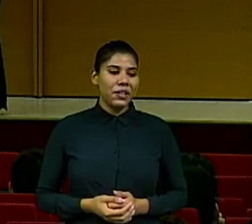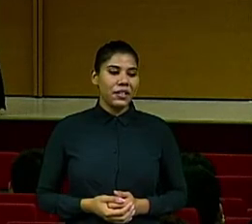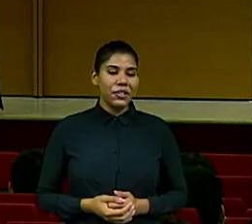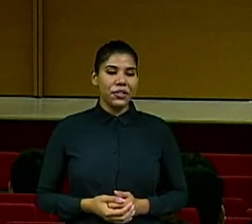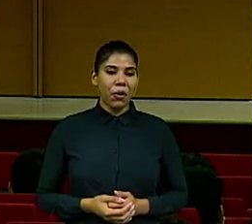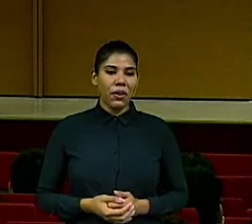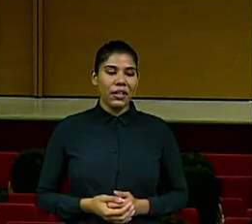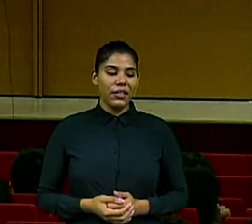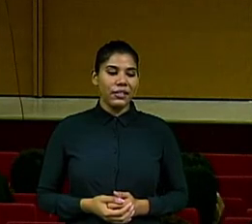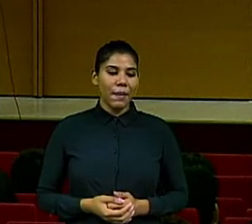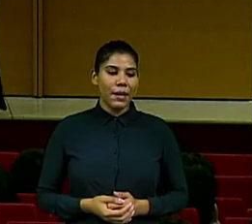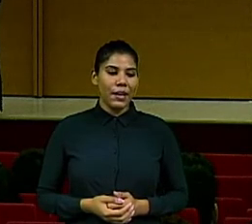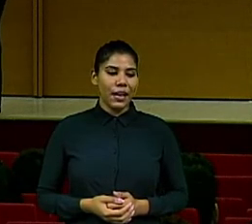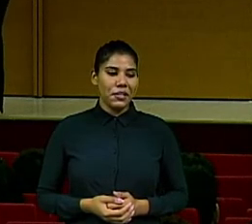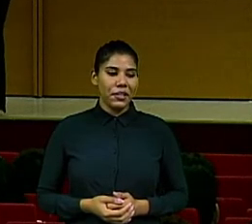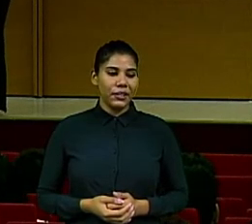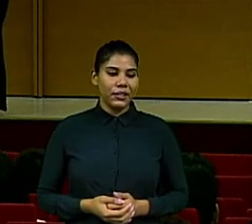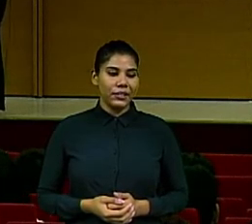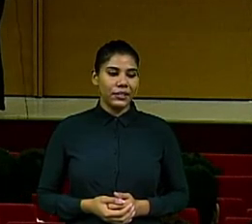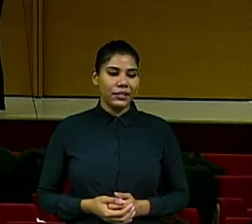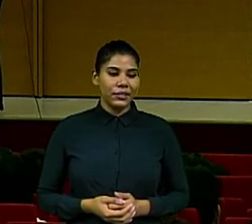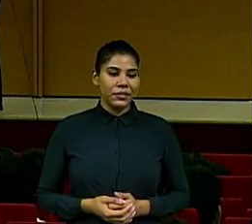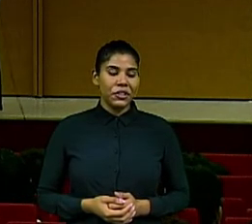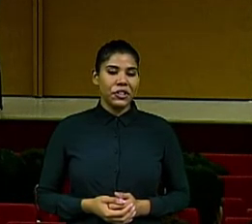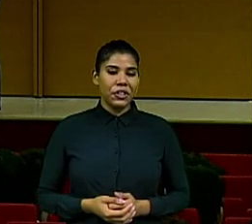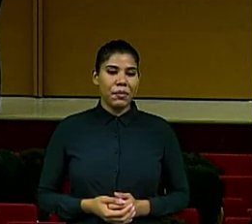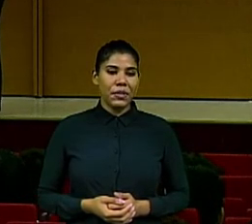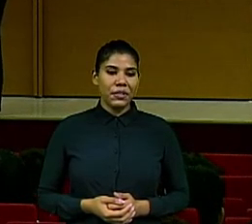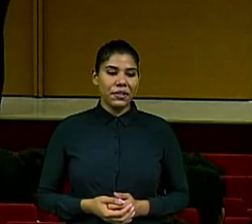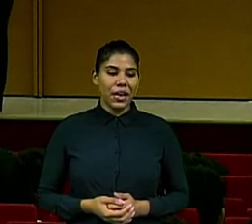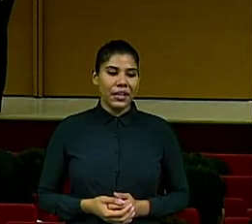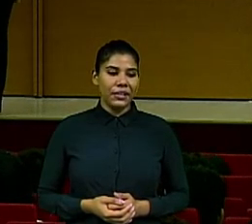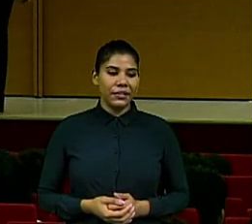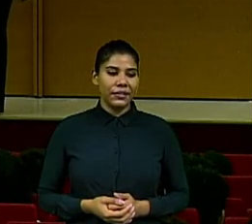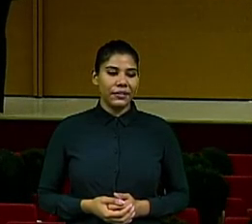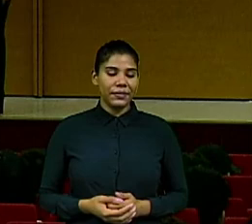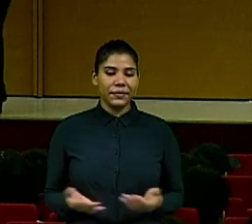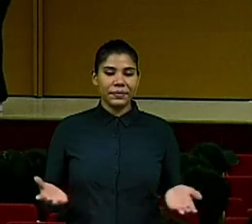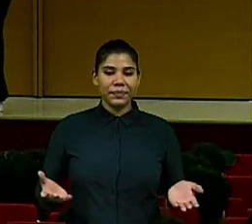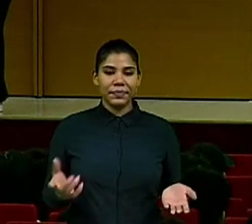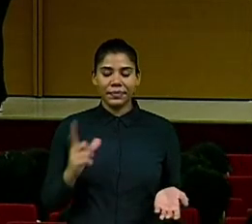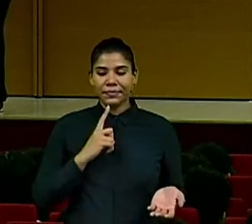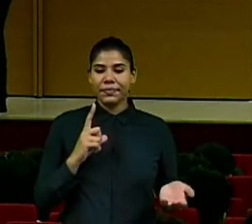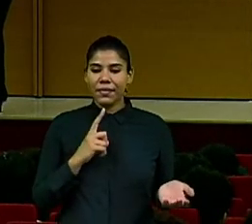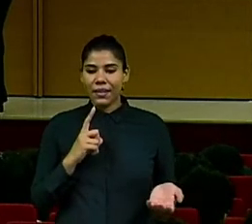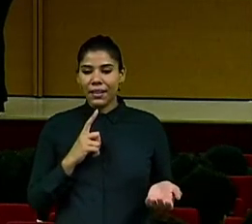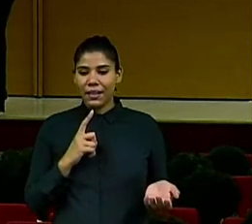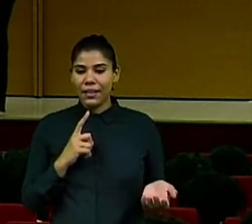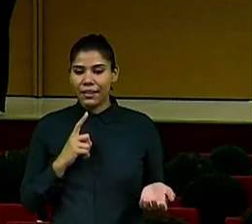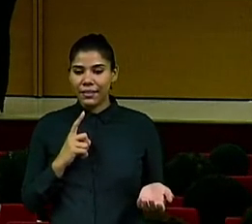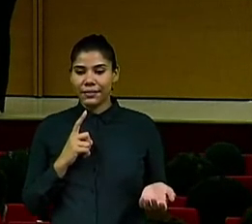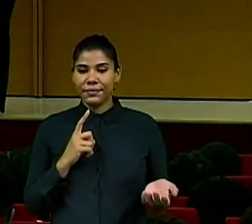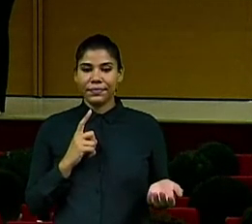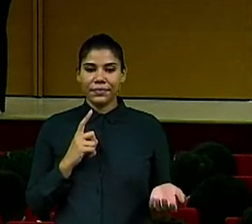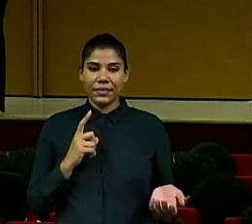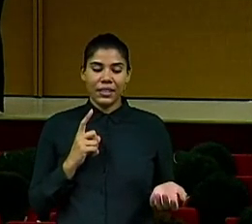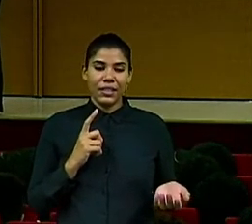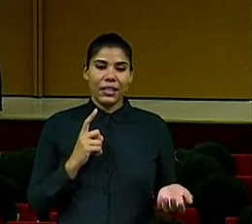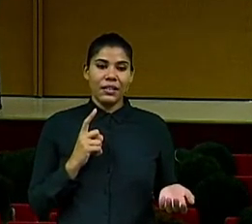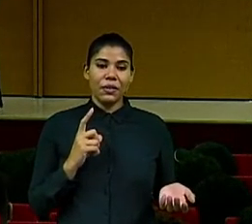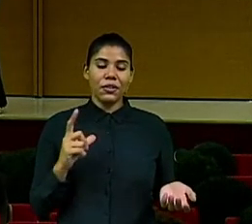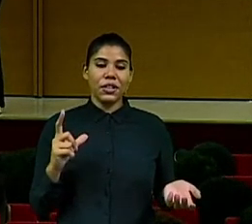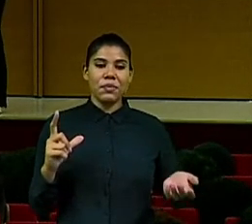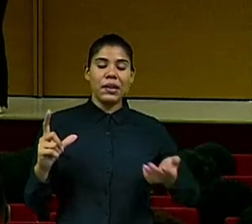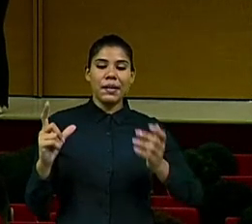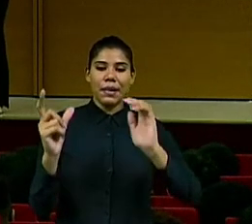o governo do Luiz Inácio da Silva já estou encerrando tá pessoal é um desejo